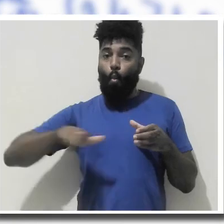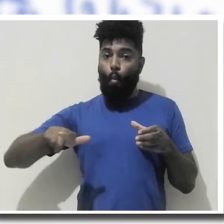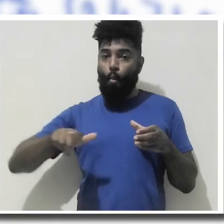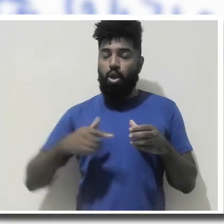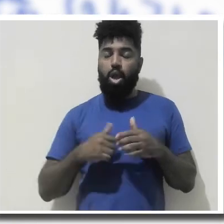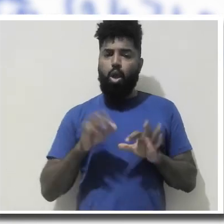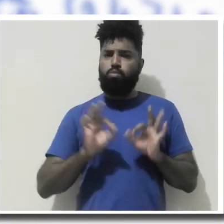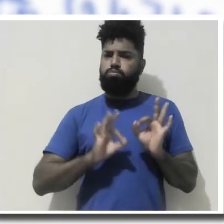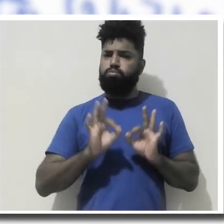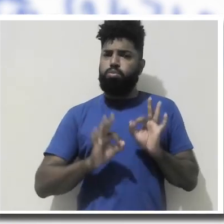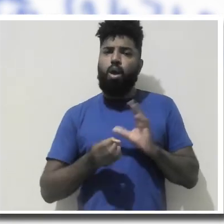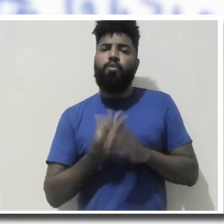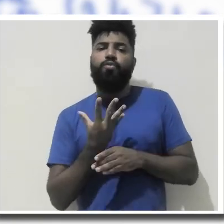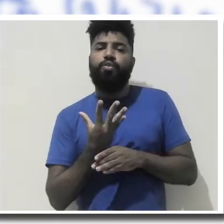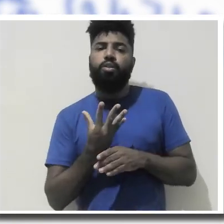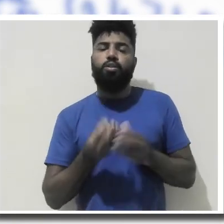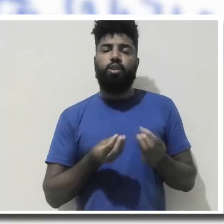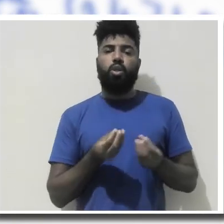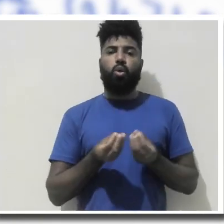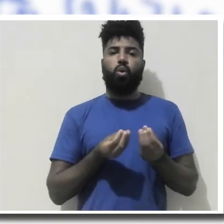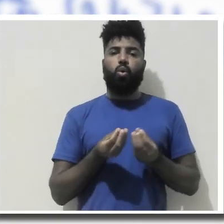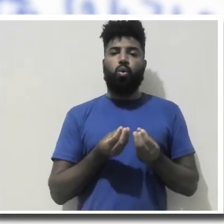exemplo, posso criar